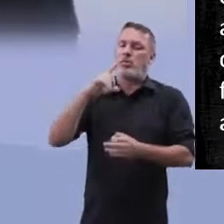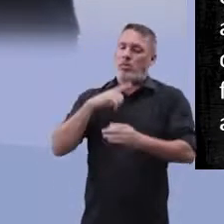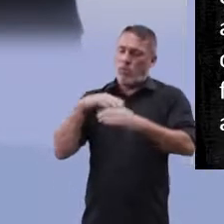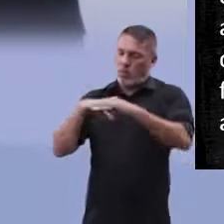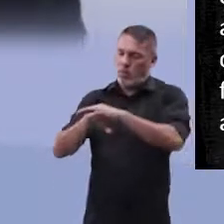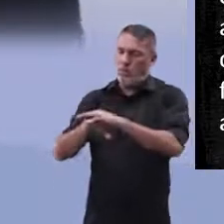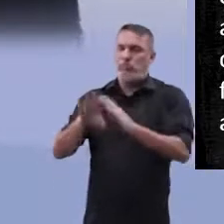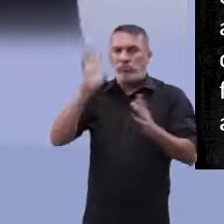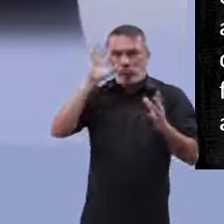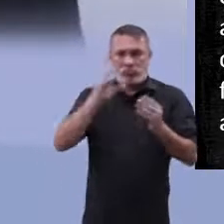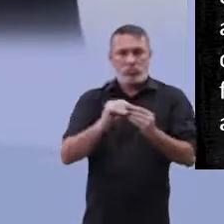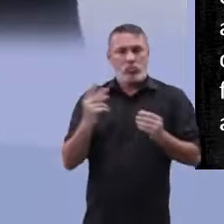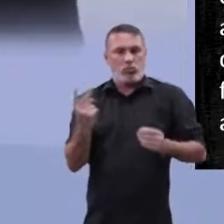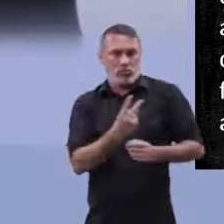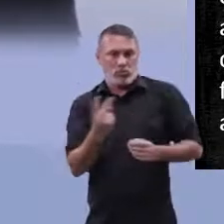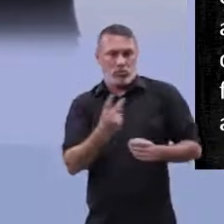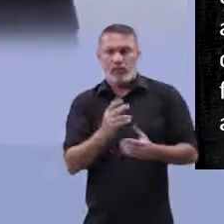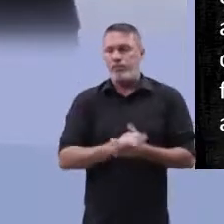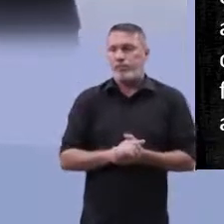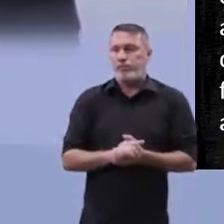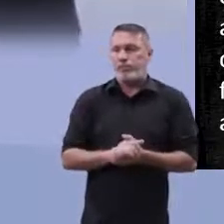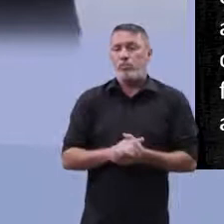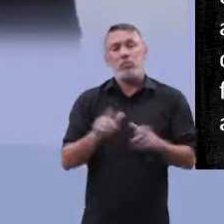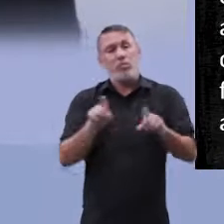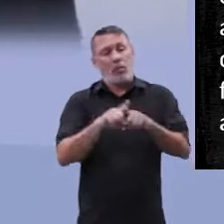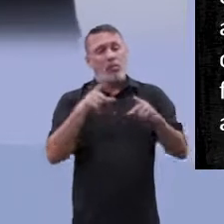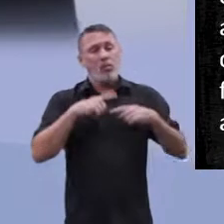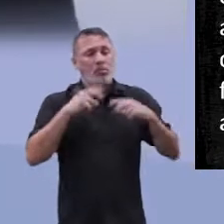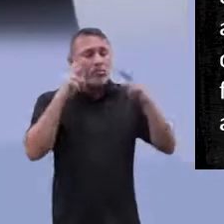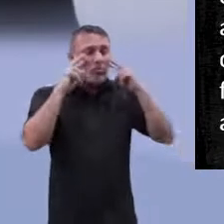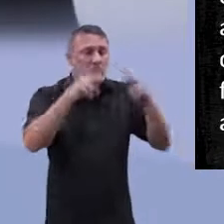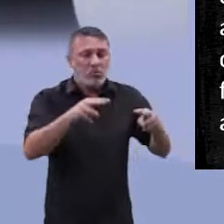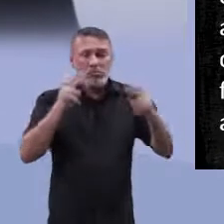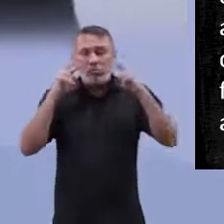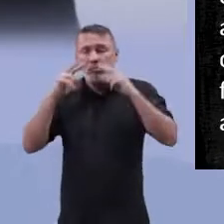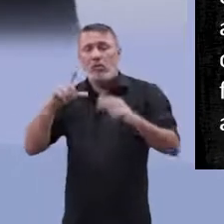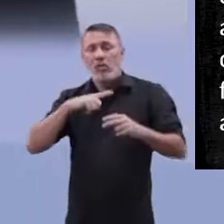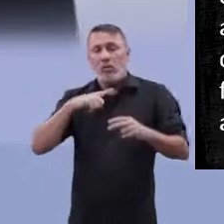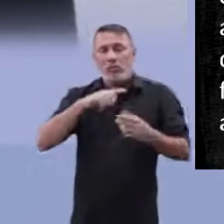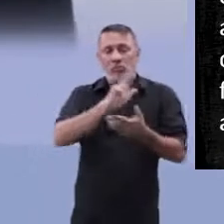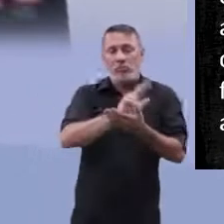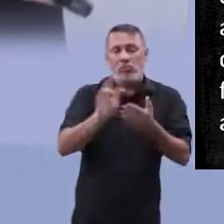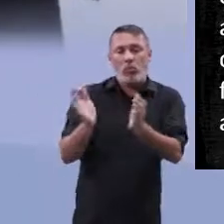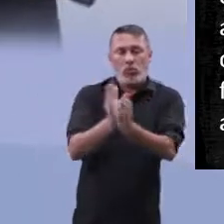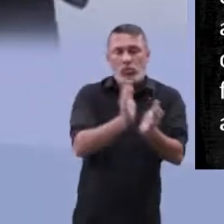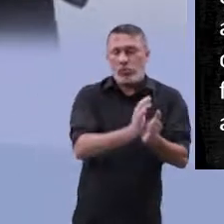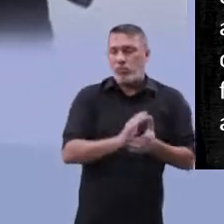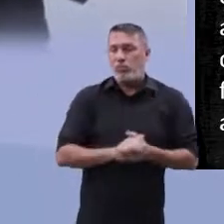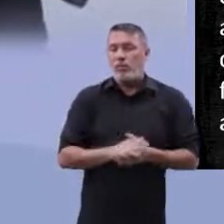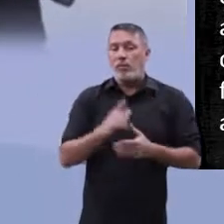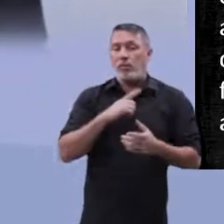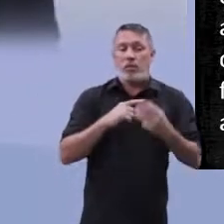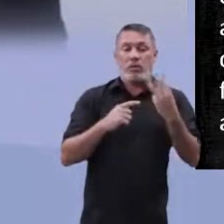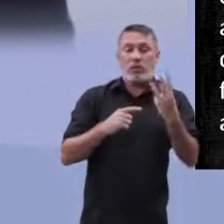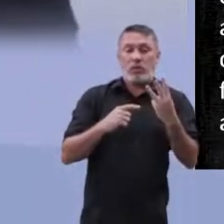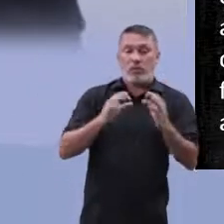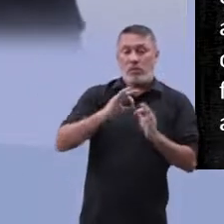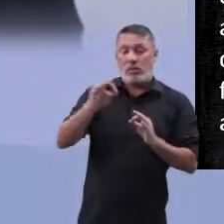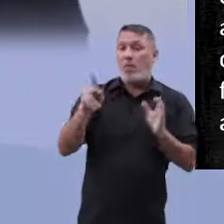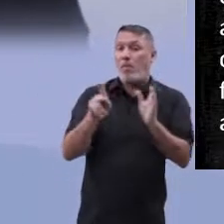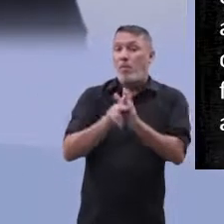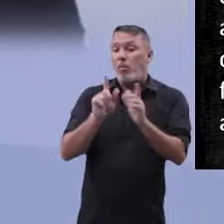Tem que guardar o volumezinho aí, beleza? E na trigonometria, tem que lembrar do SOHCAHTOA do Jingle Bells. Show?